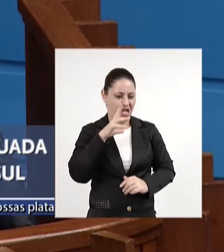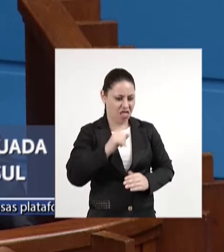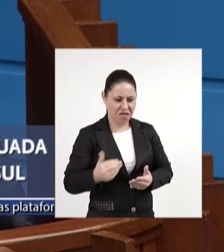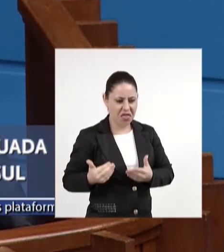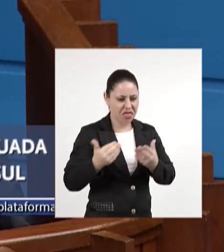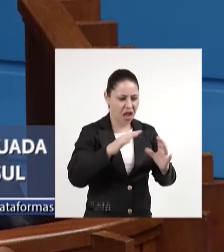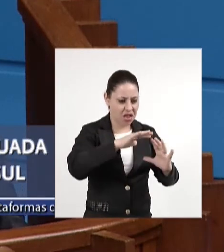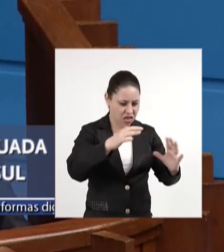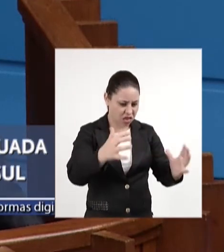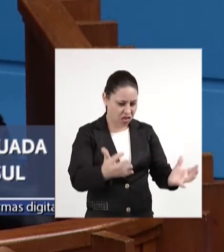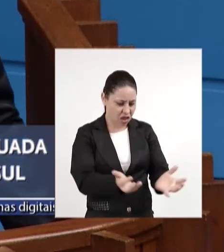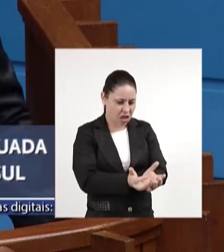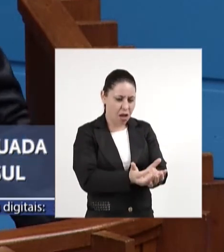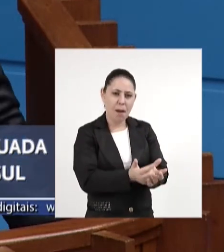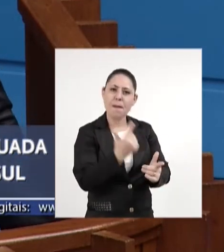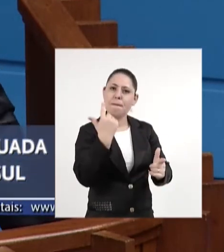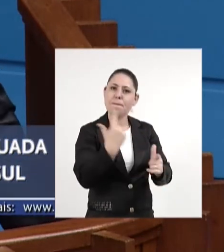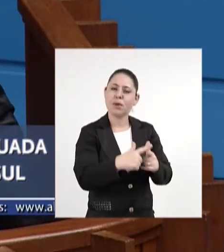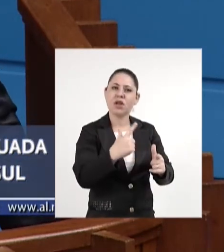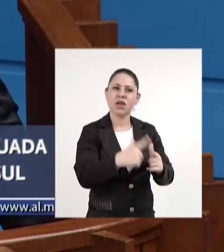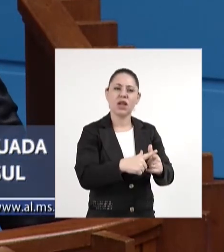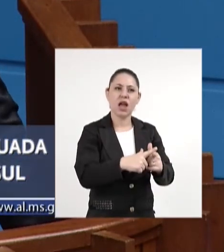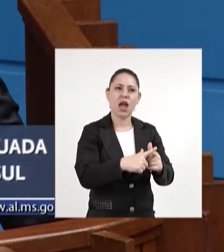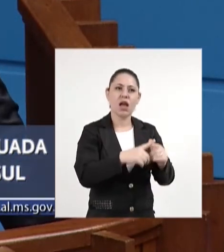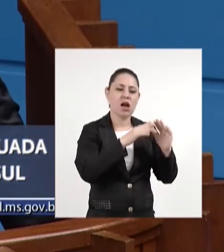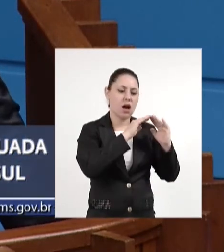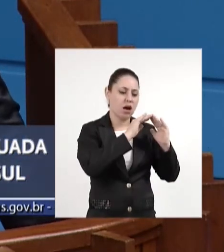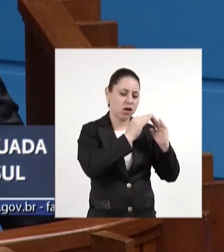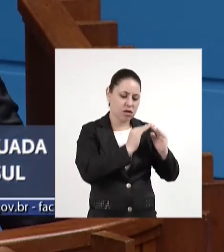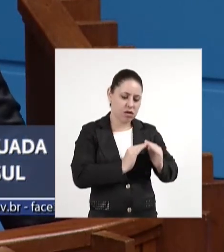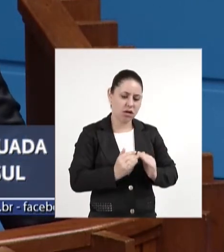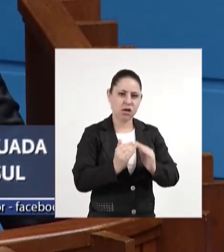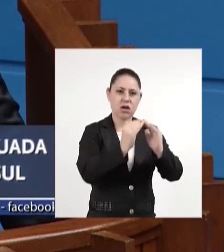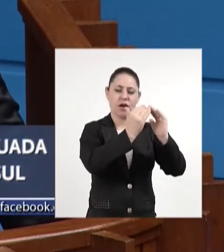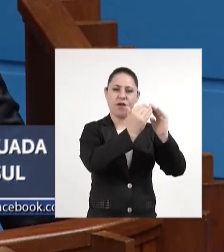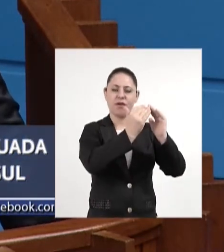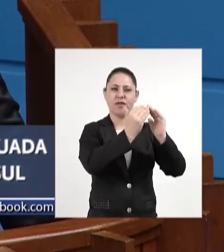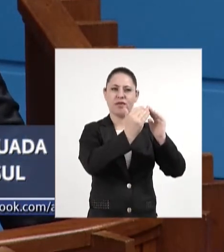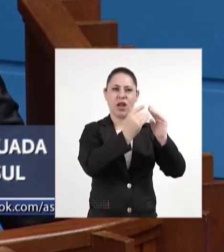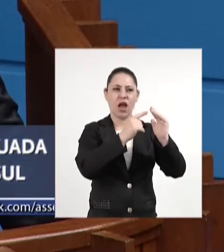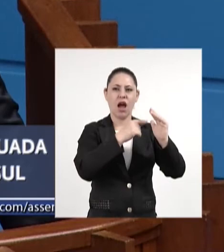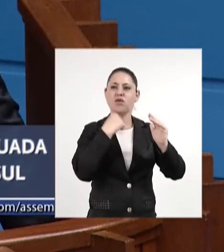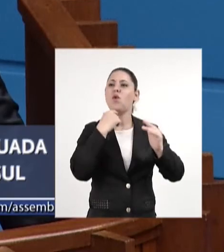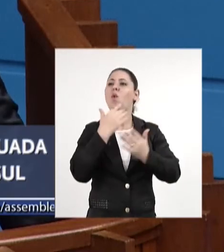ela, porque ela está numa área não regularizada? Alguém aqui